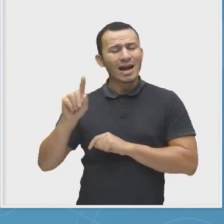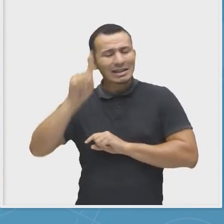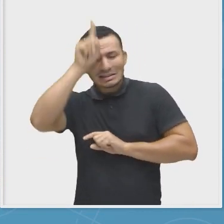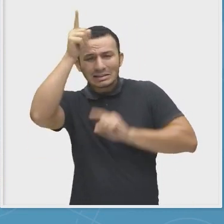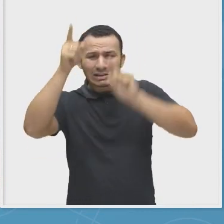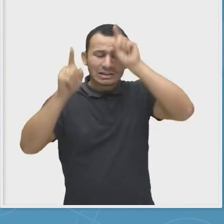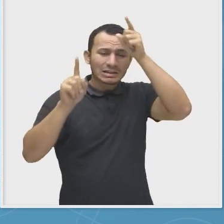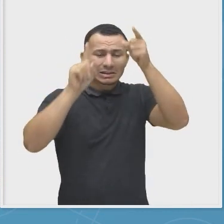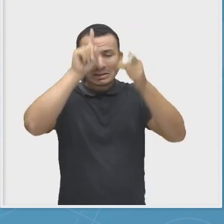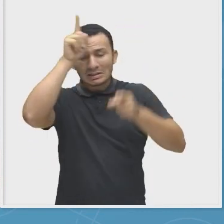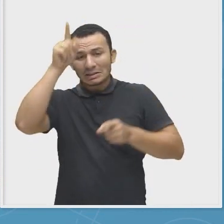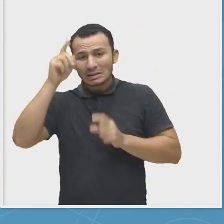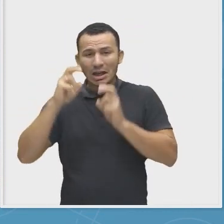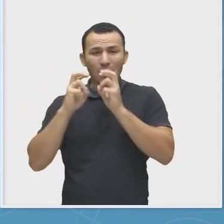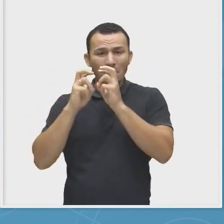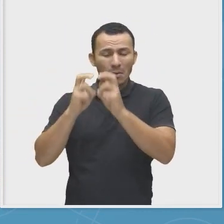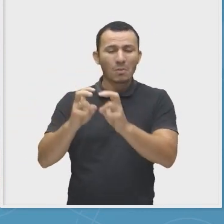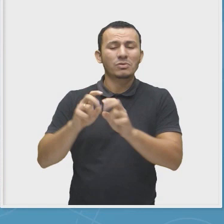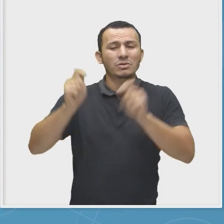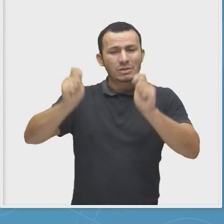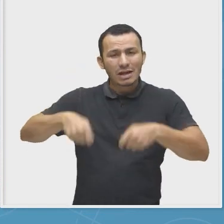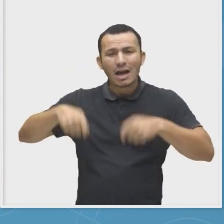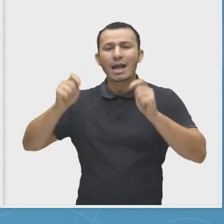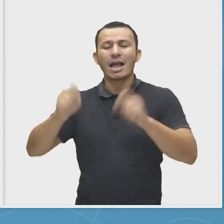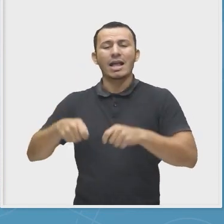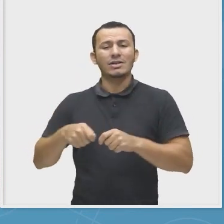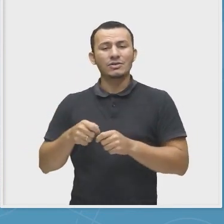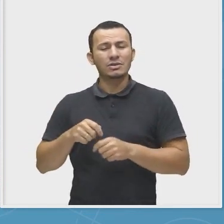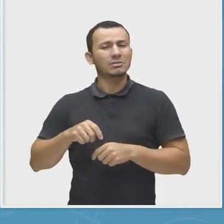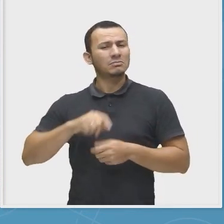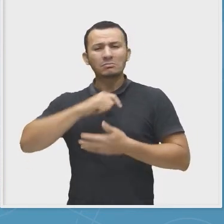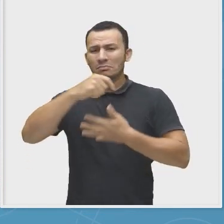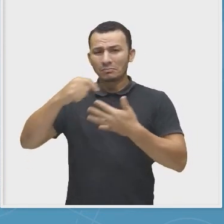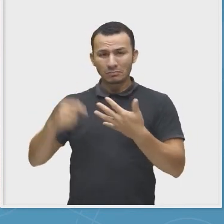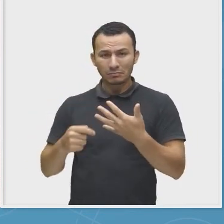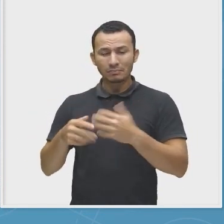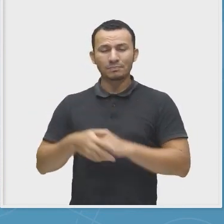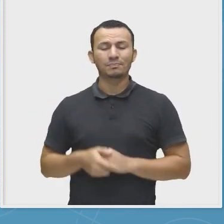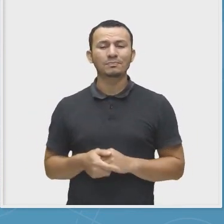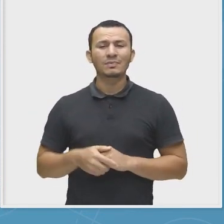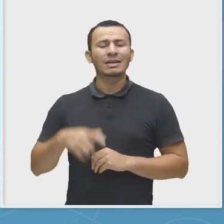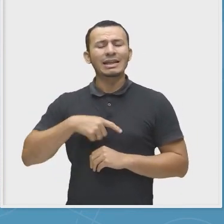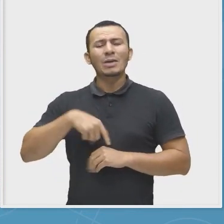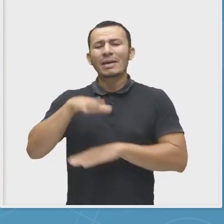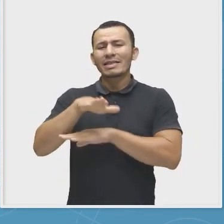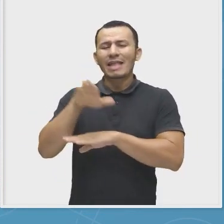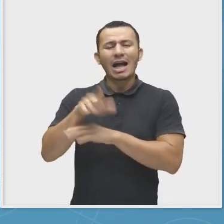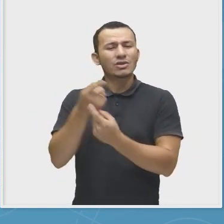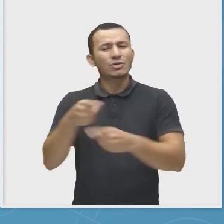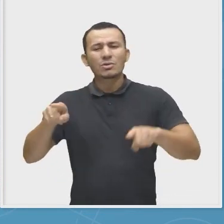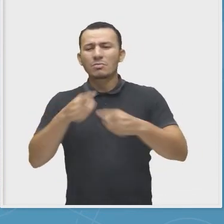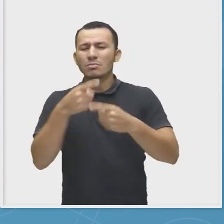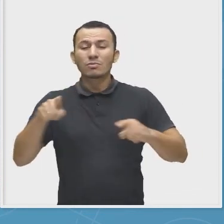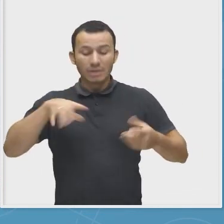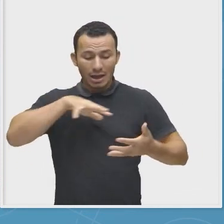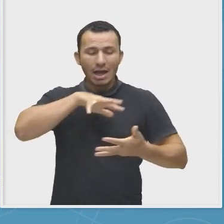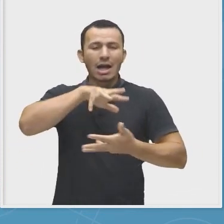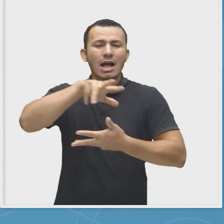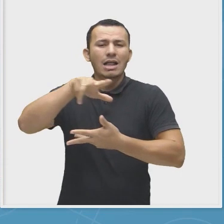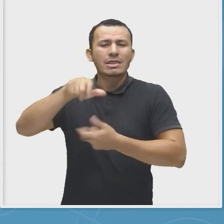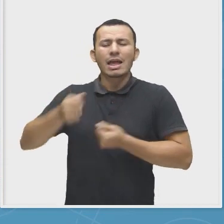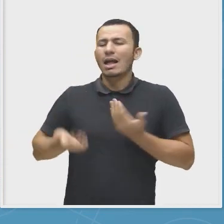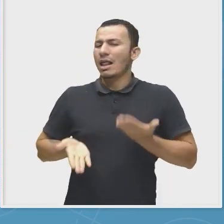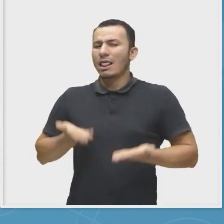novamente o bonde, a charrete. Planos de caldo encherão as tardes de música e a terra flutuará